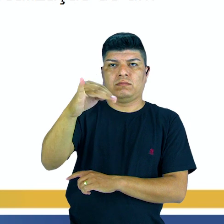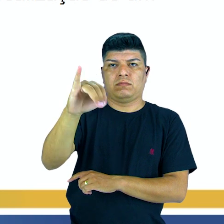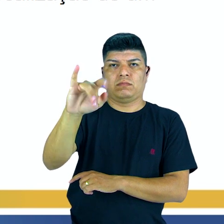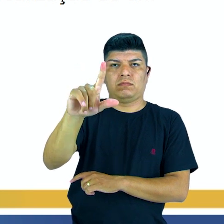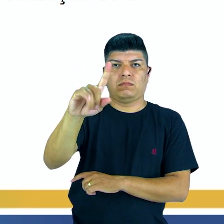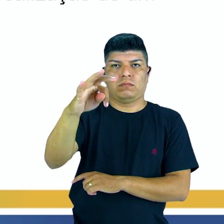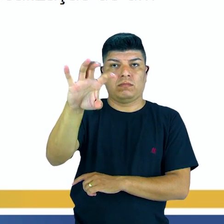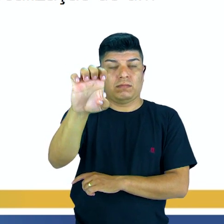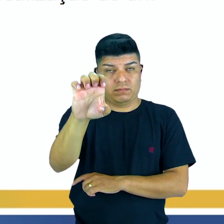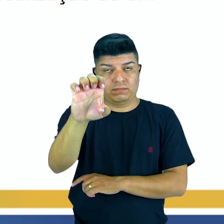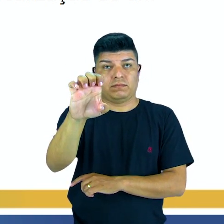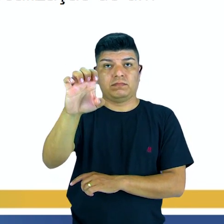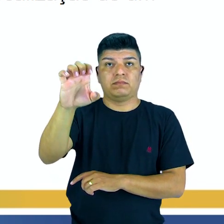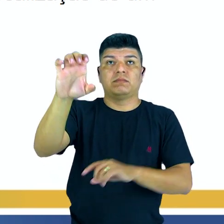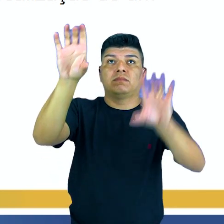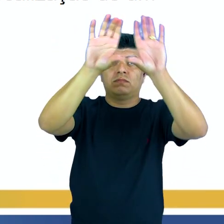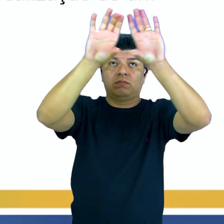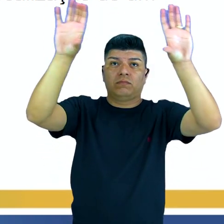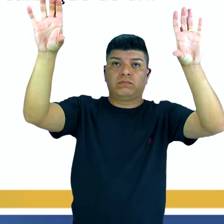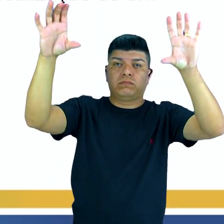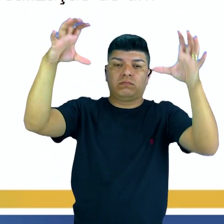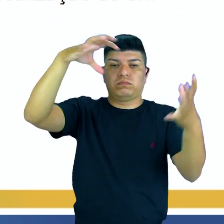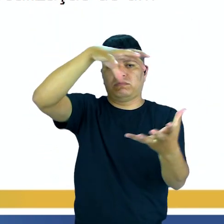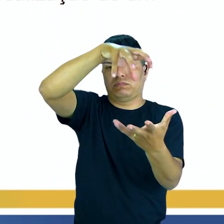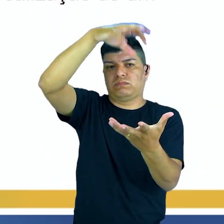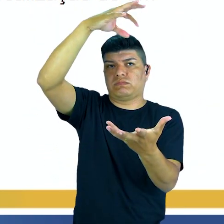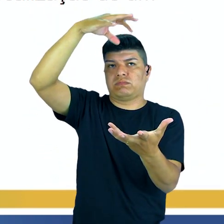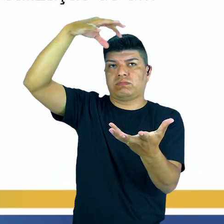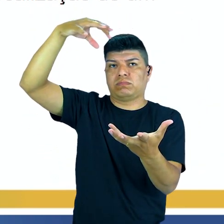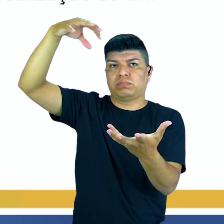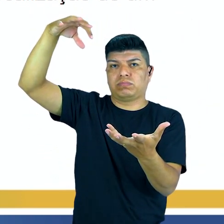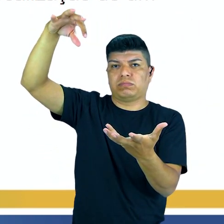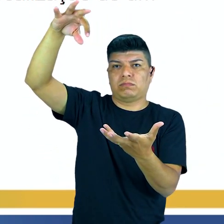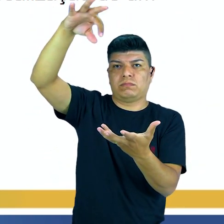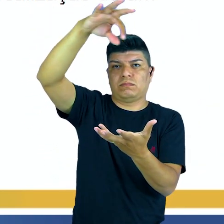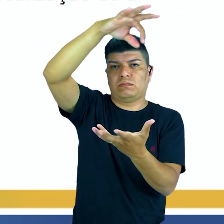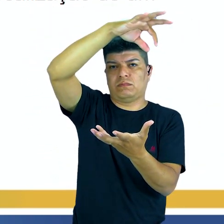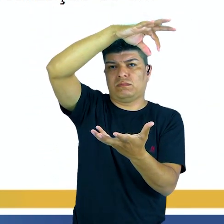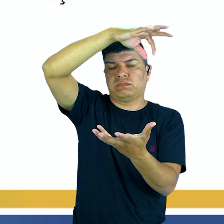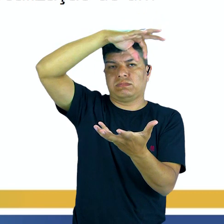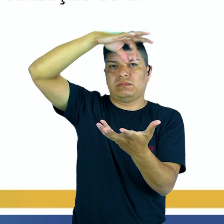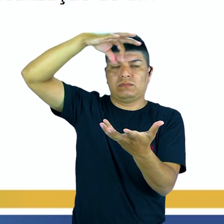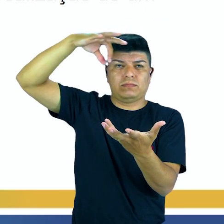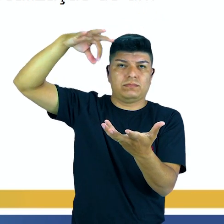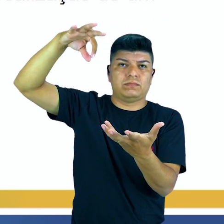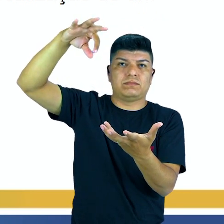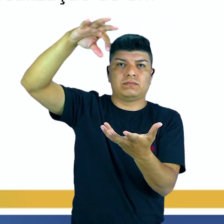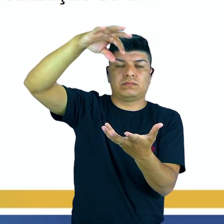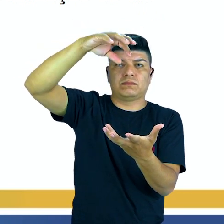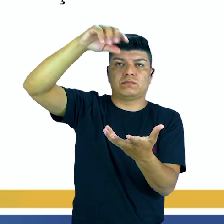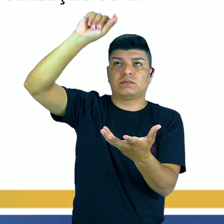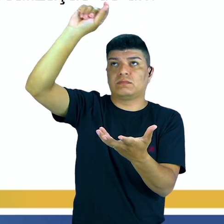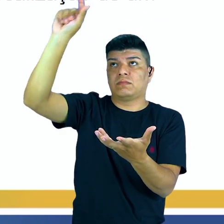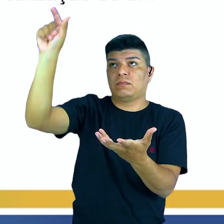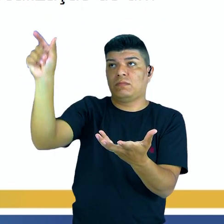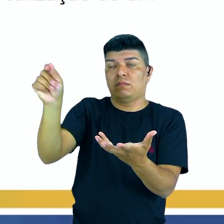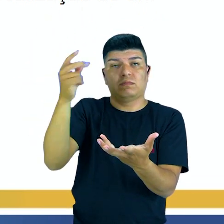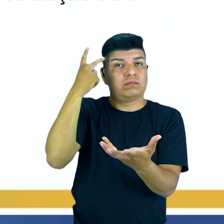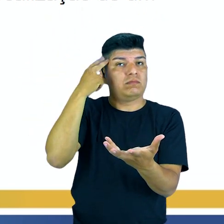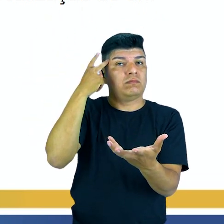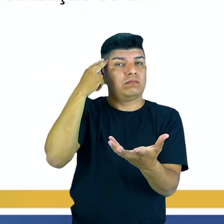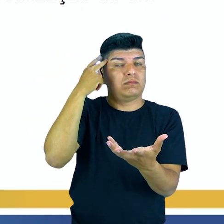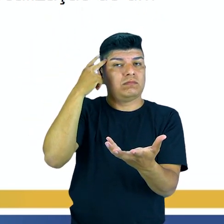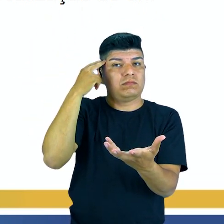ficam em órbita ao redor do planeta Terra. Porque o satélite natural da Terra é a Lua. Então, cuidado para não confundir o